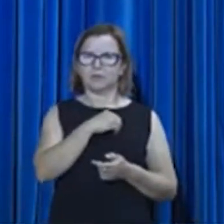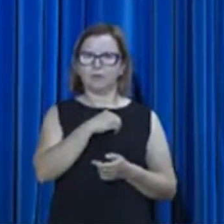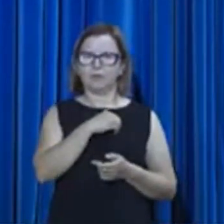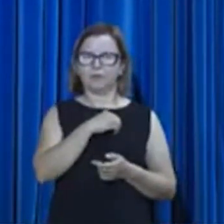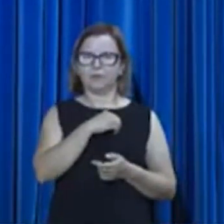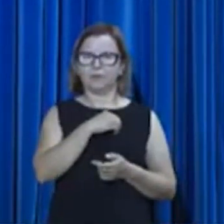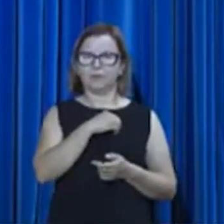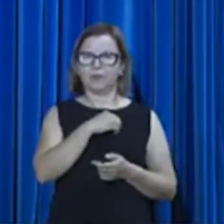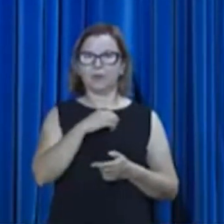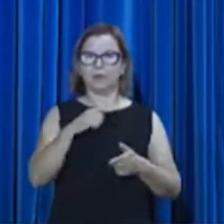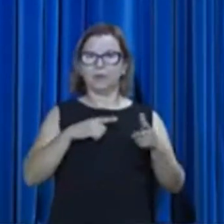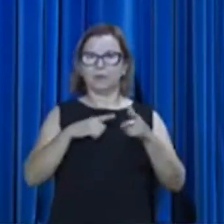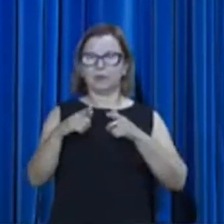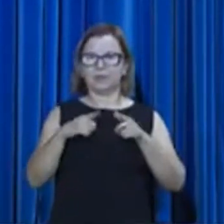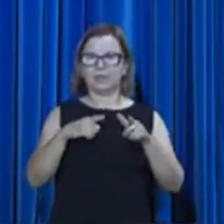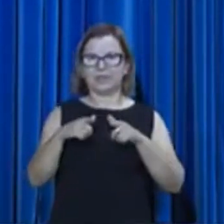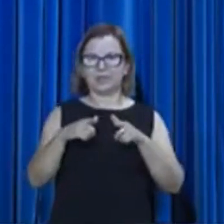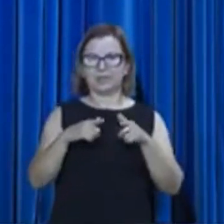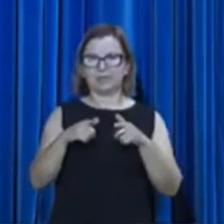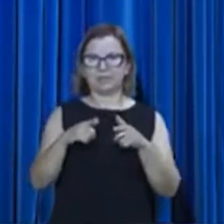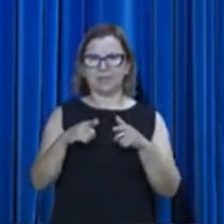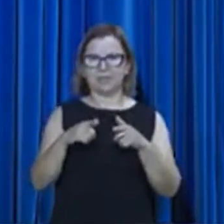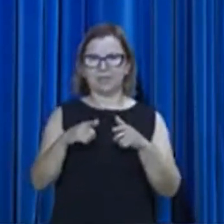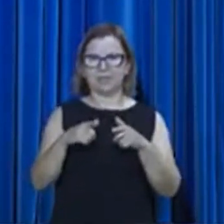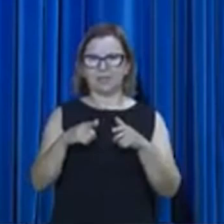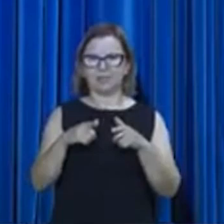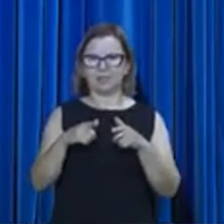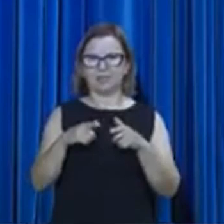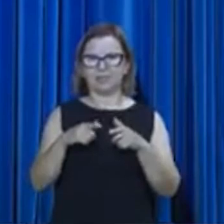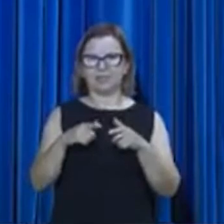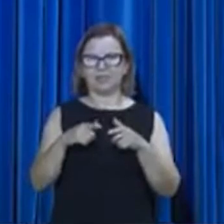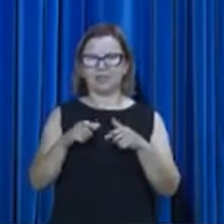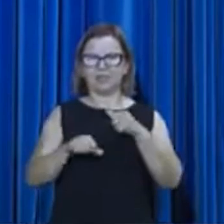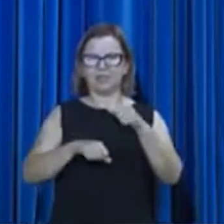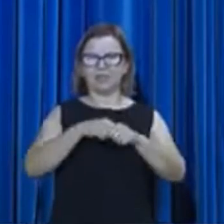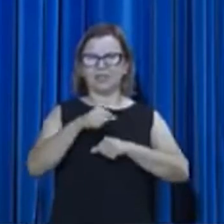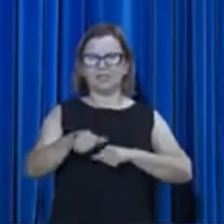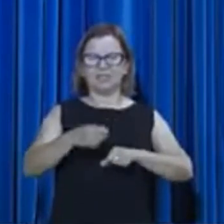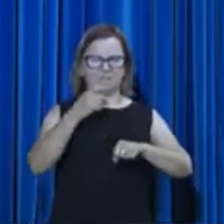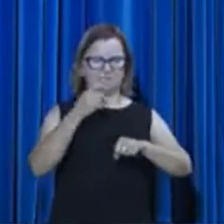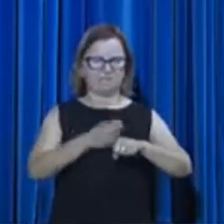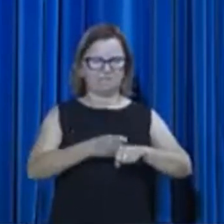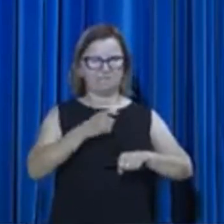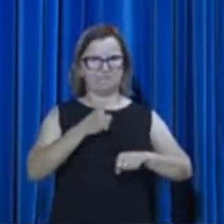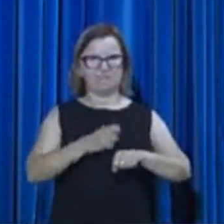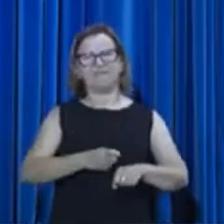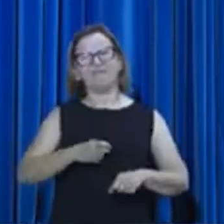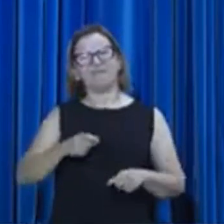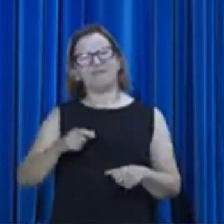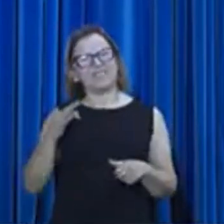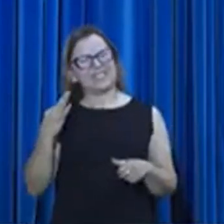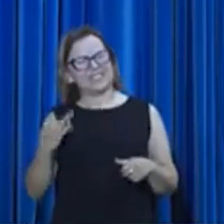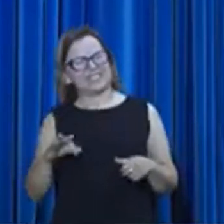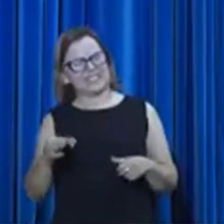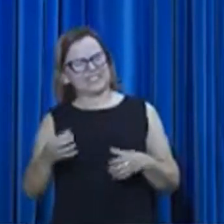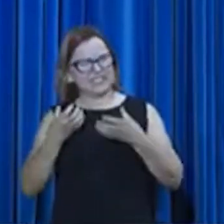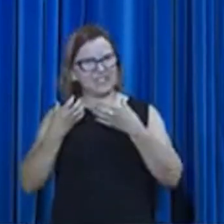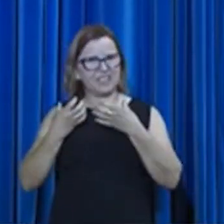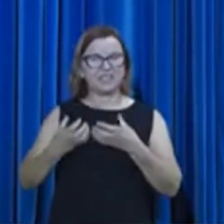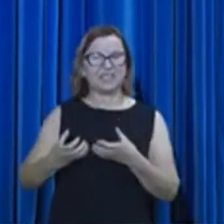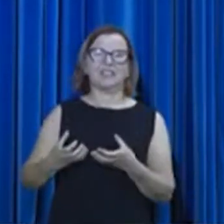esse trabalho que ele começa a realizar, ele se caracteriza por um trabalho doloroso, um trabalho de